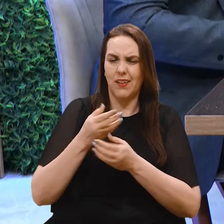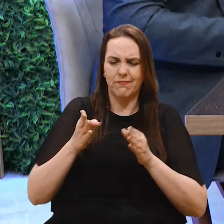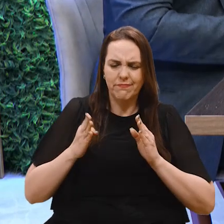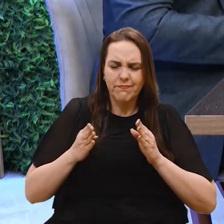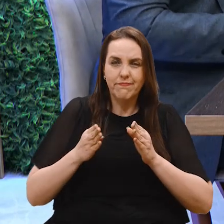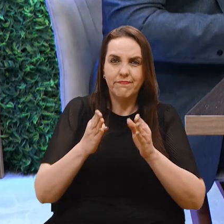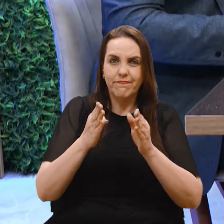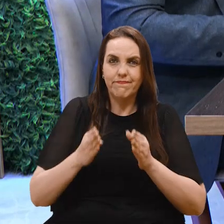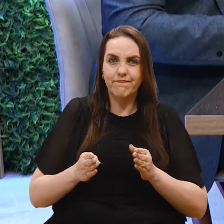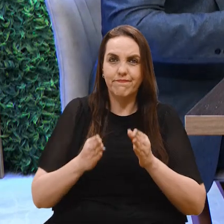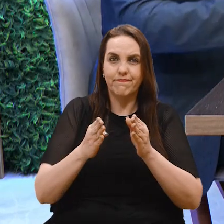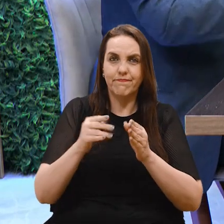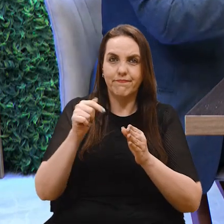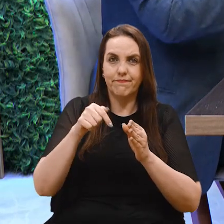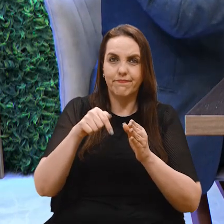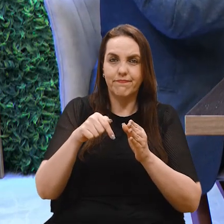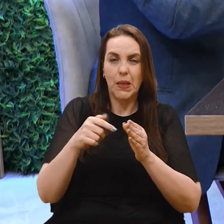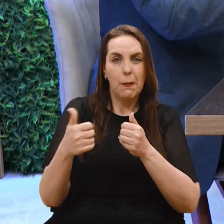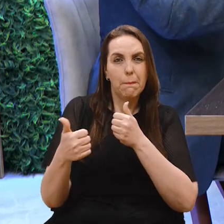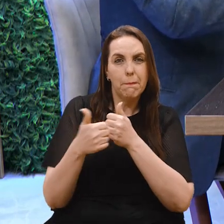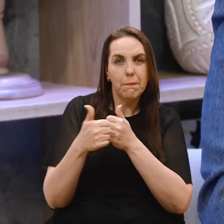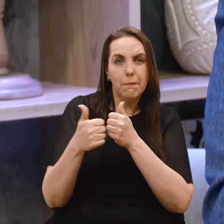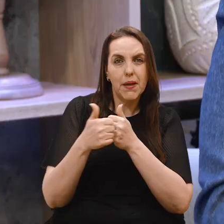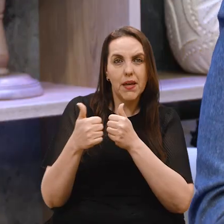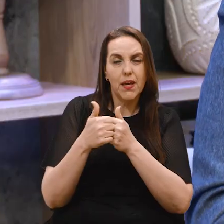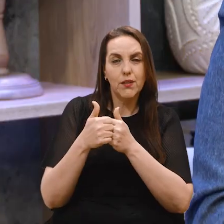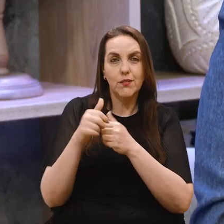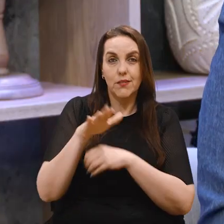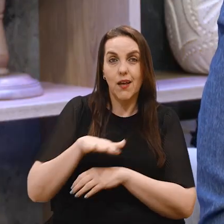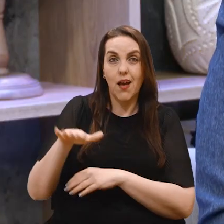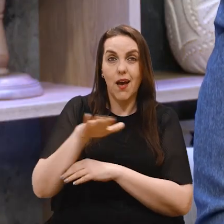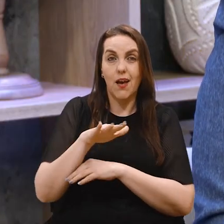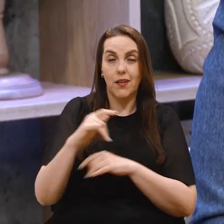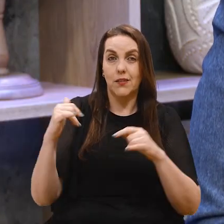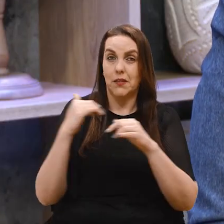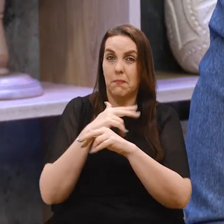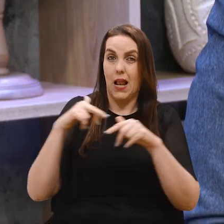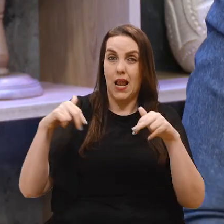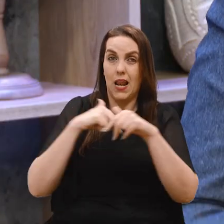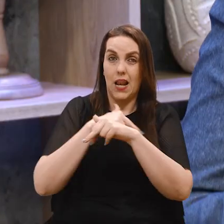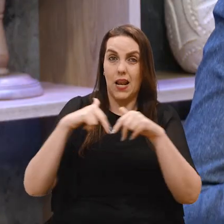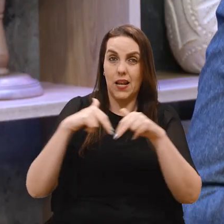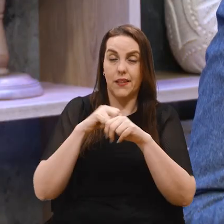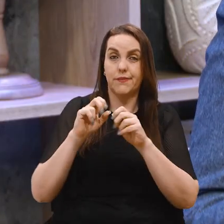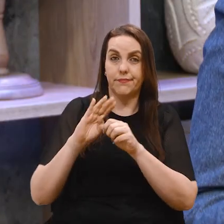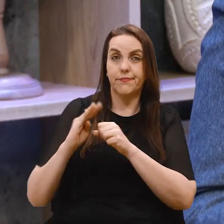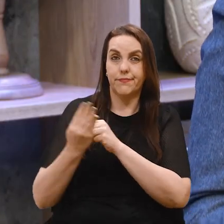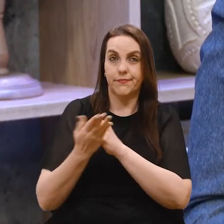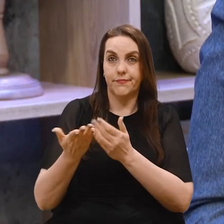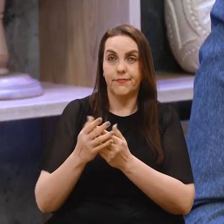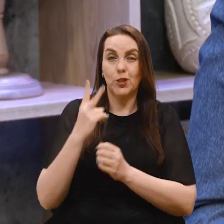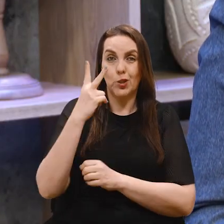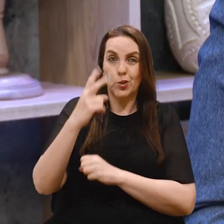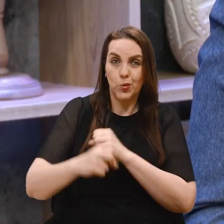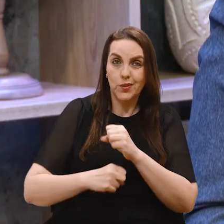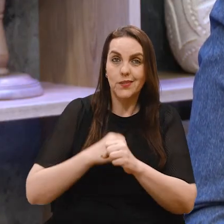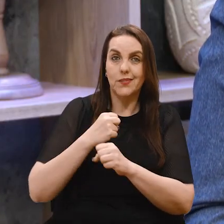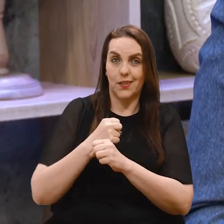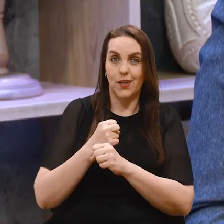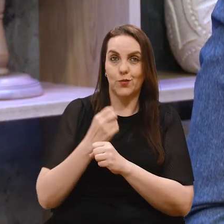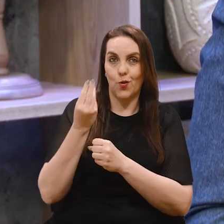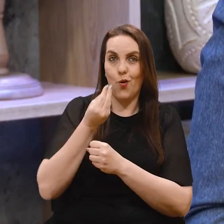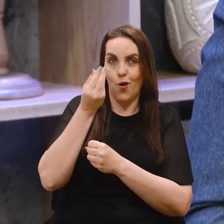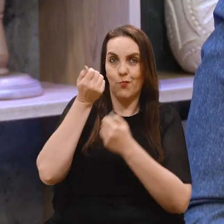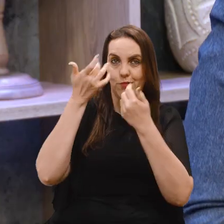ali bem próximo a uma das zonas de bastante circulação de pessoas no bairro. 2 anos, conforme a